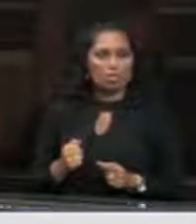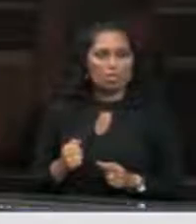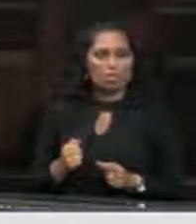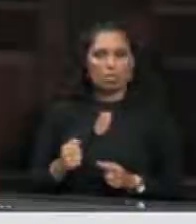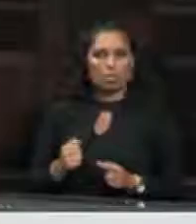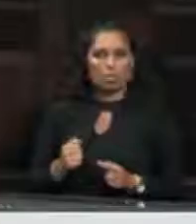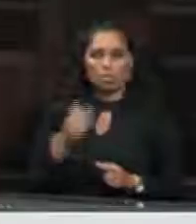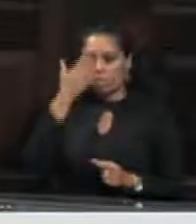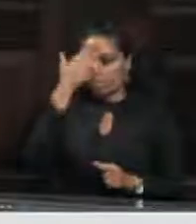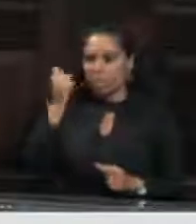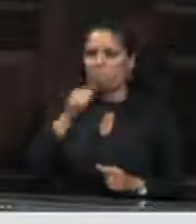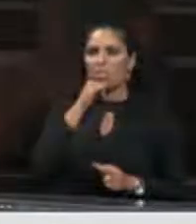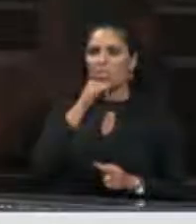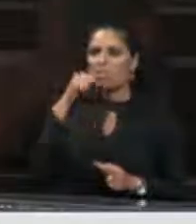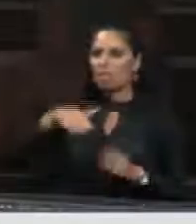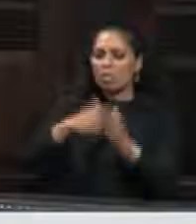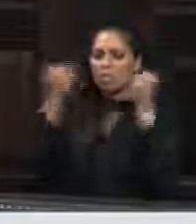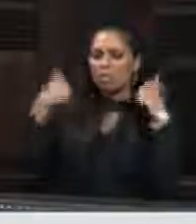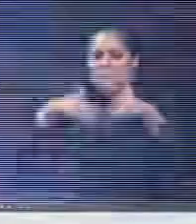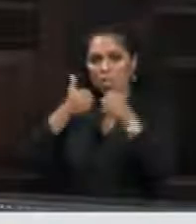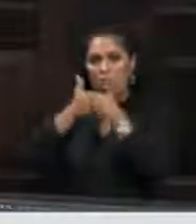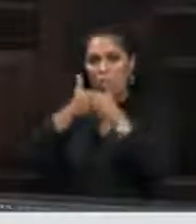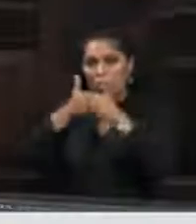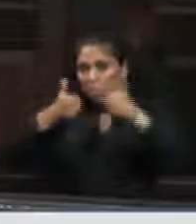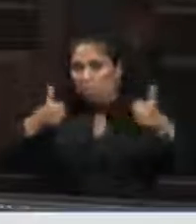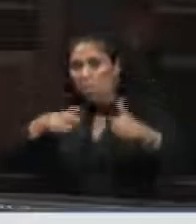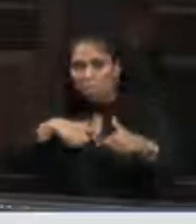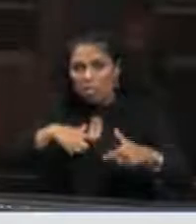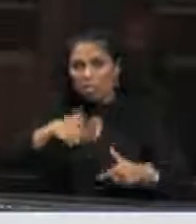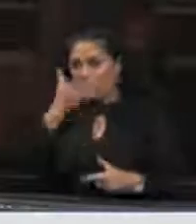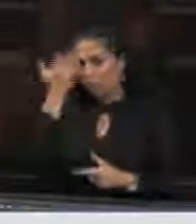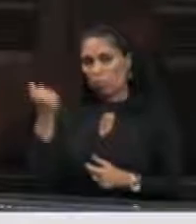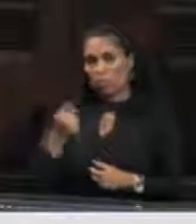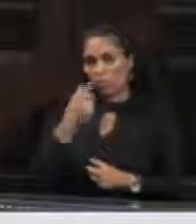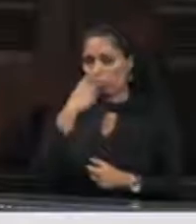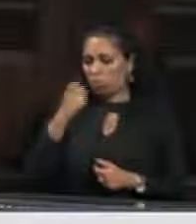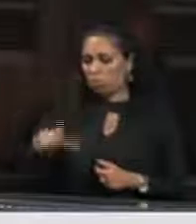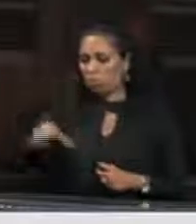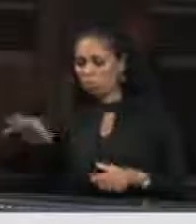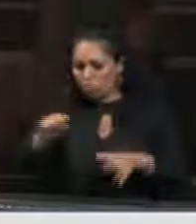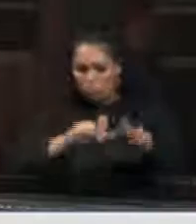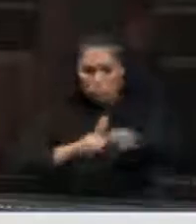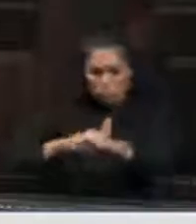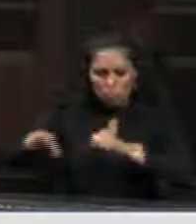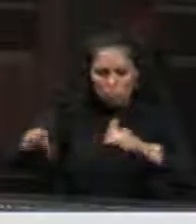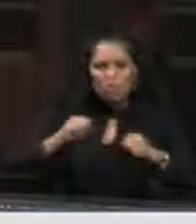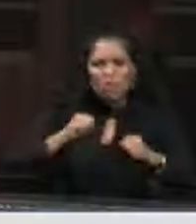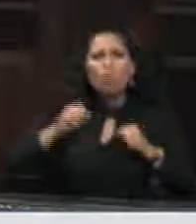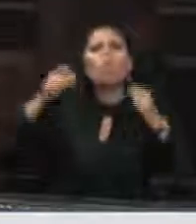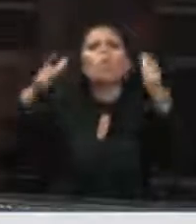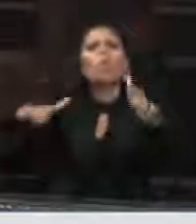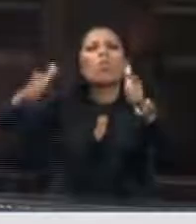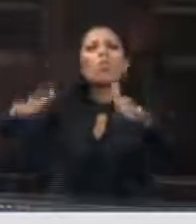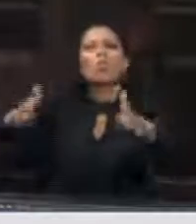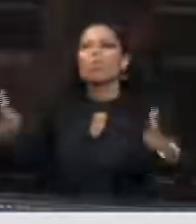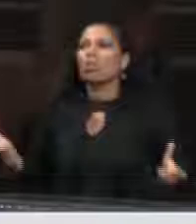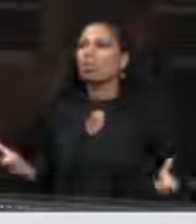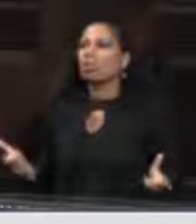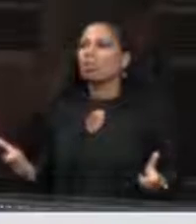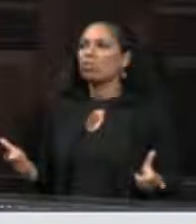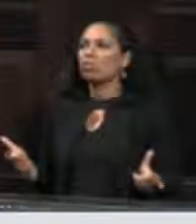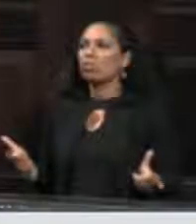entorno da Assembleia Legislativa para ver onde que os catadores de papel estão, debaixo